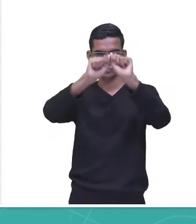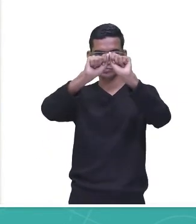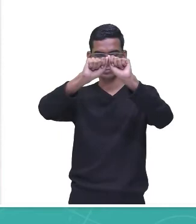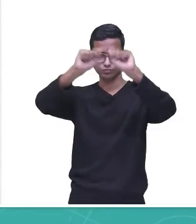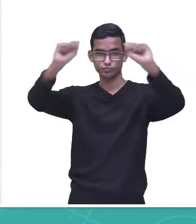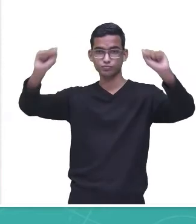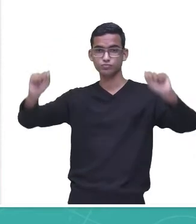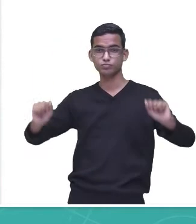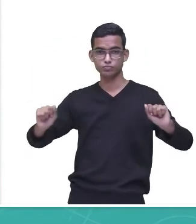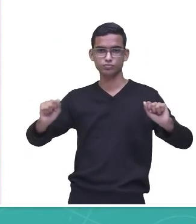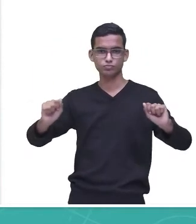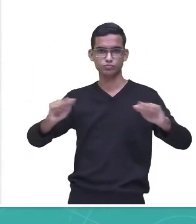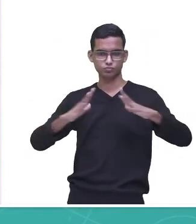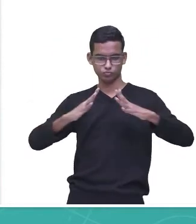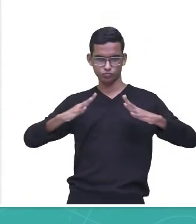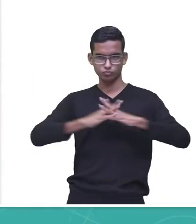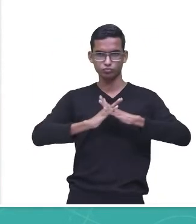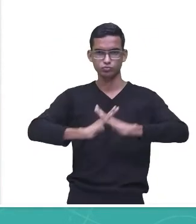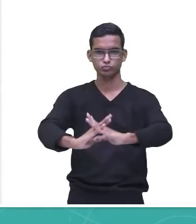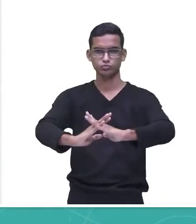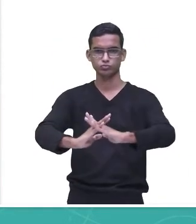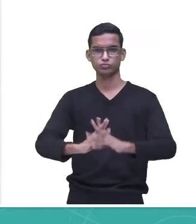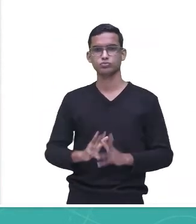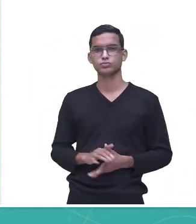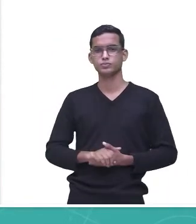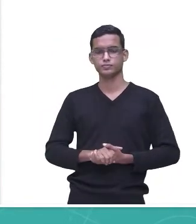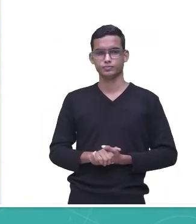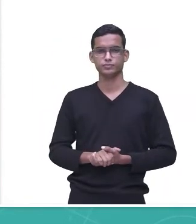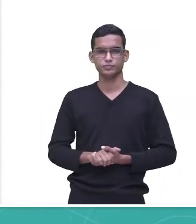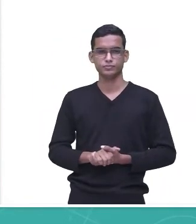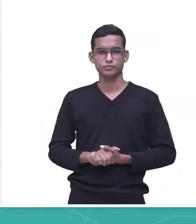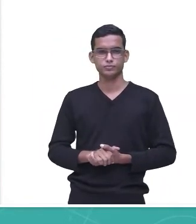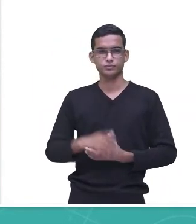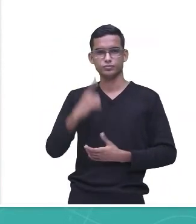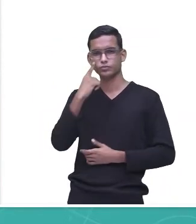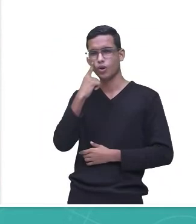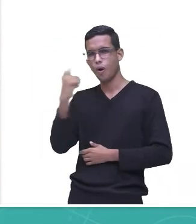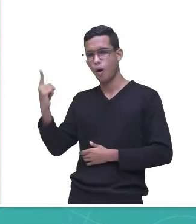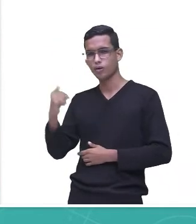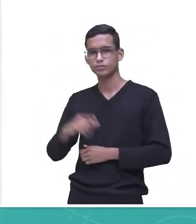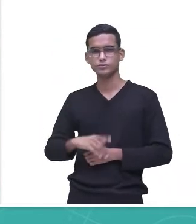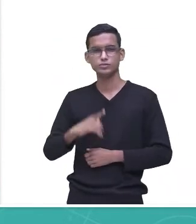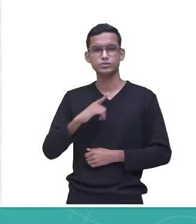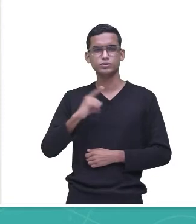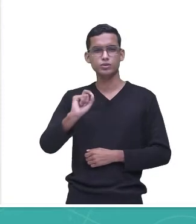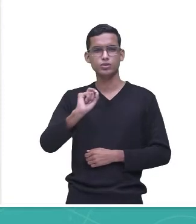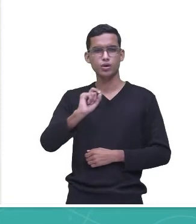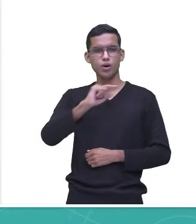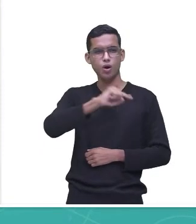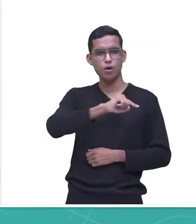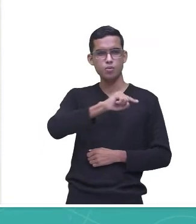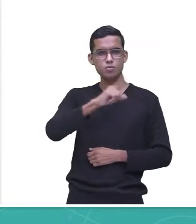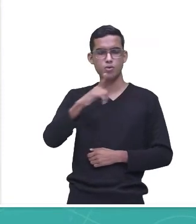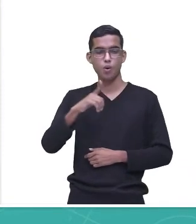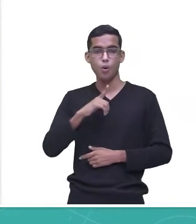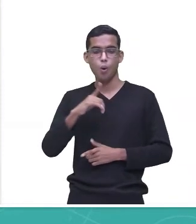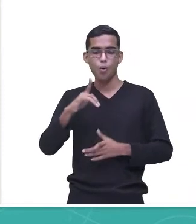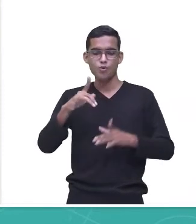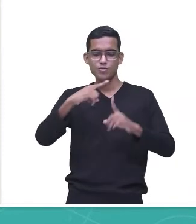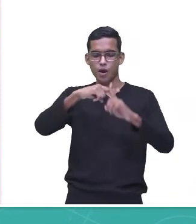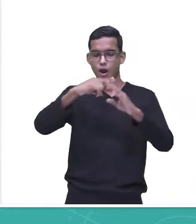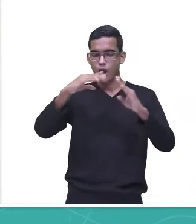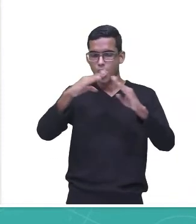das características da arte gótica é a verticalidade, ou seja, são igrejas muito altas, ou